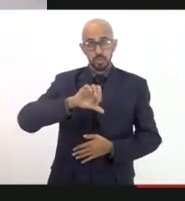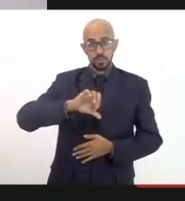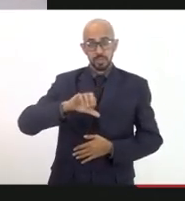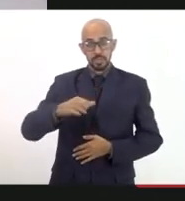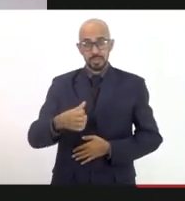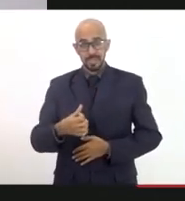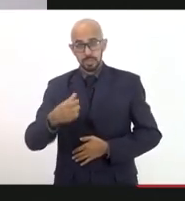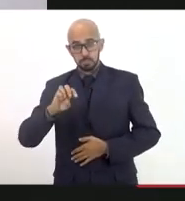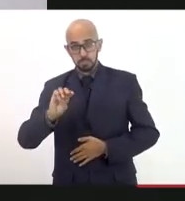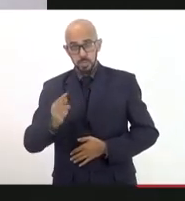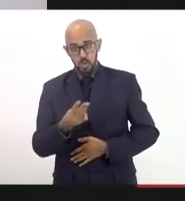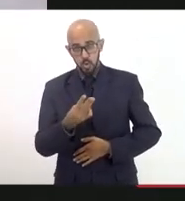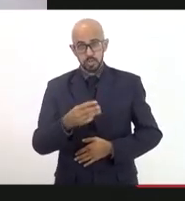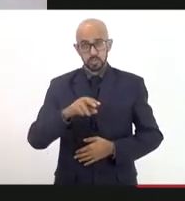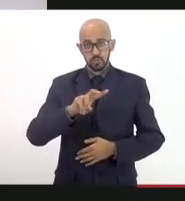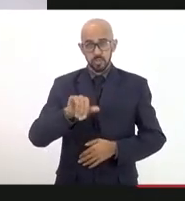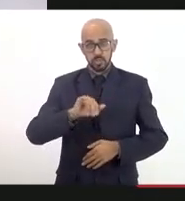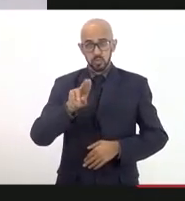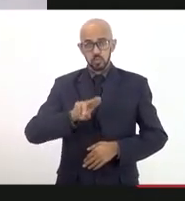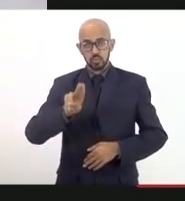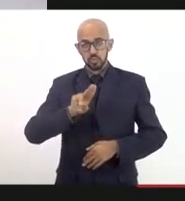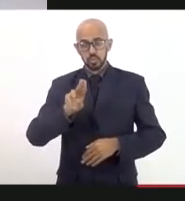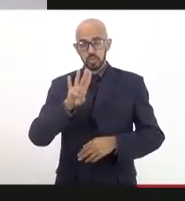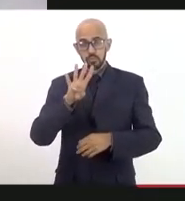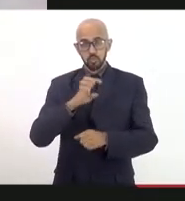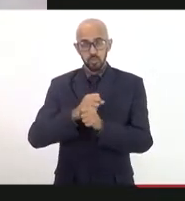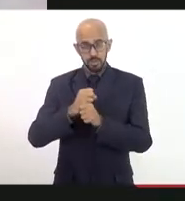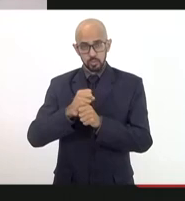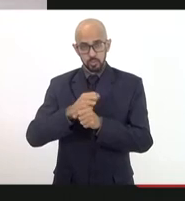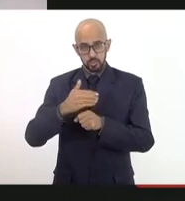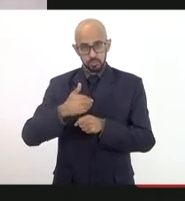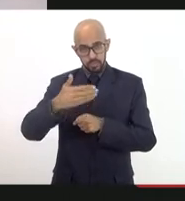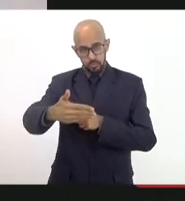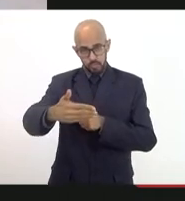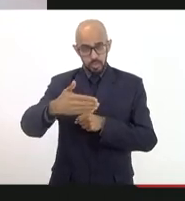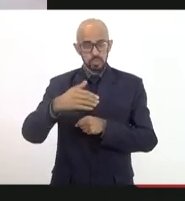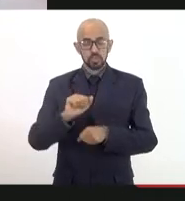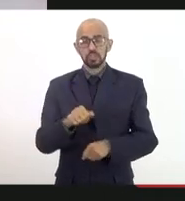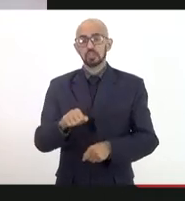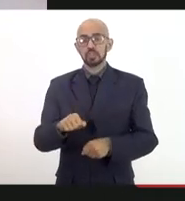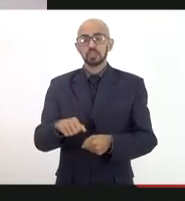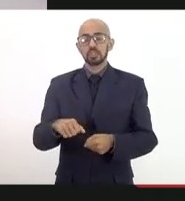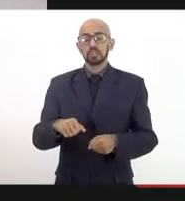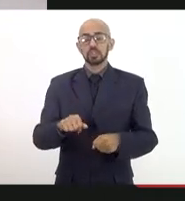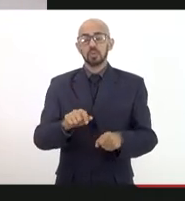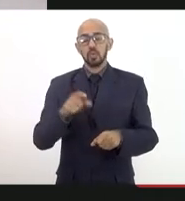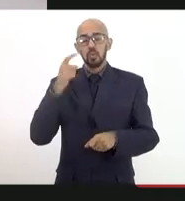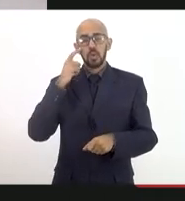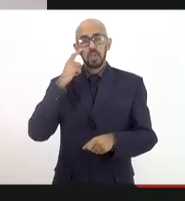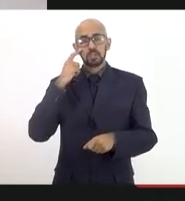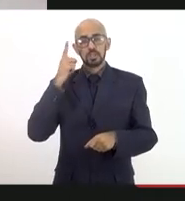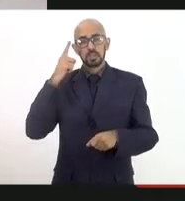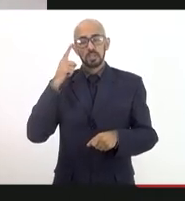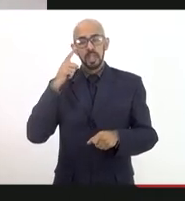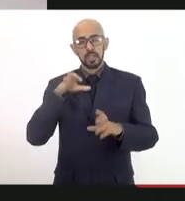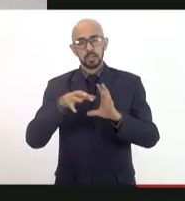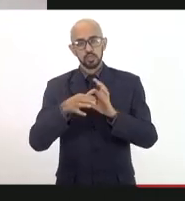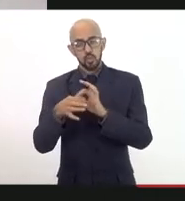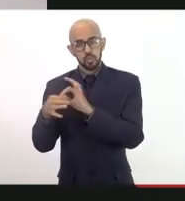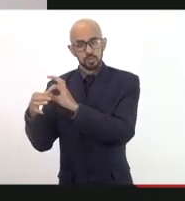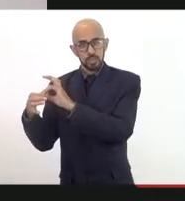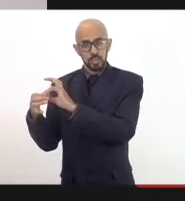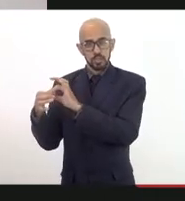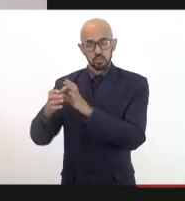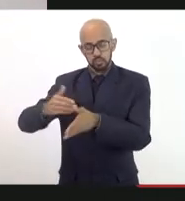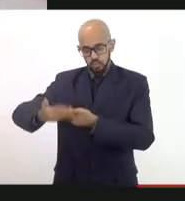seriam utilizados ao longo dos próximos 4 anos, né, dentro dessa perspectiva do termo